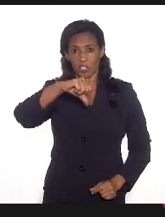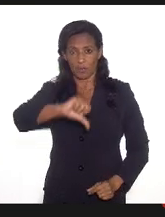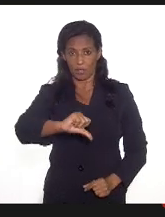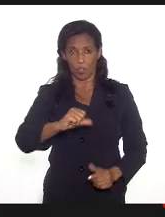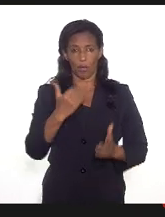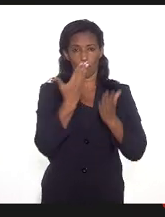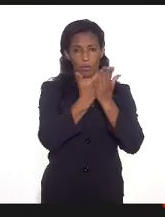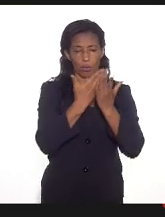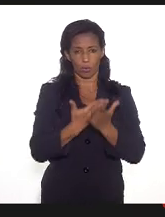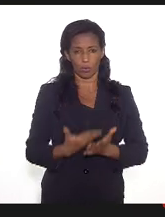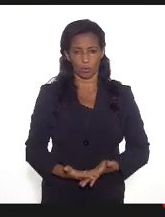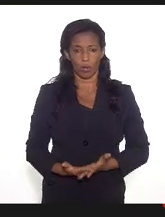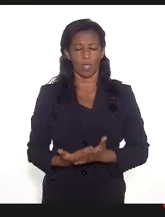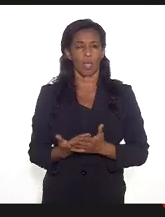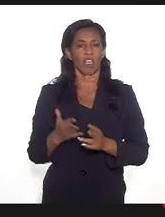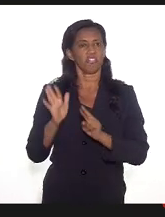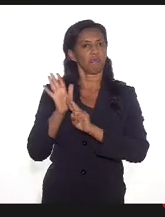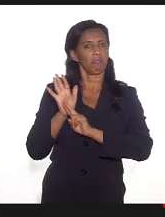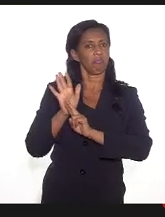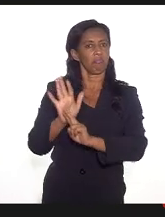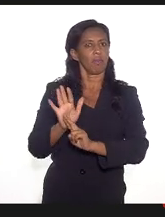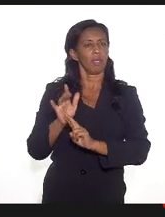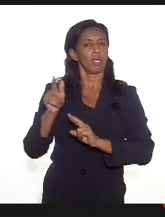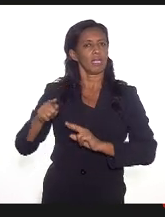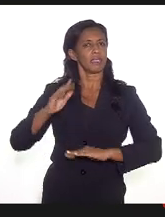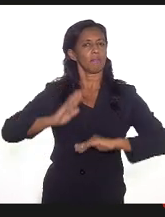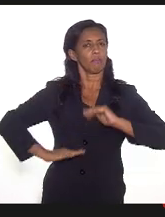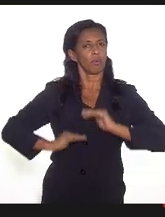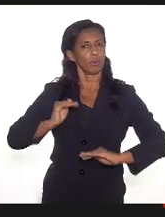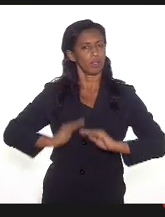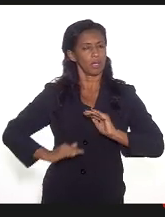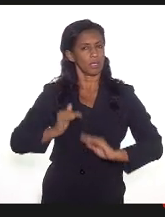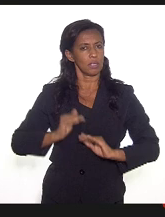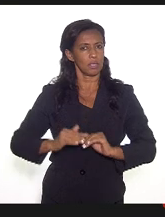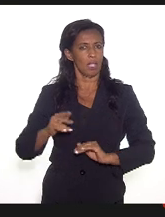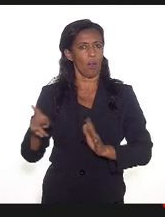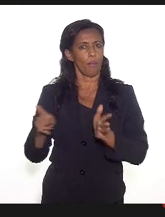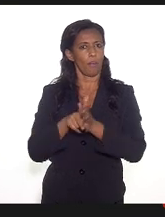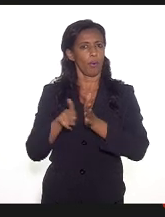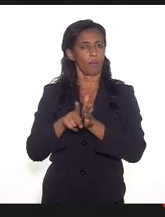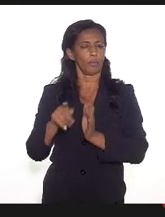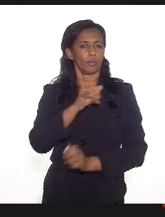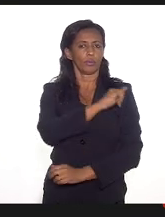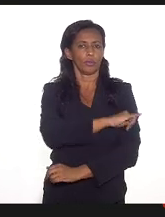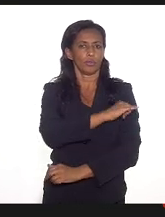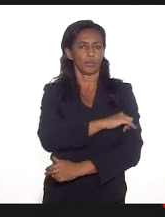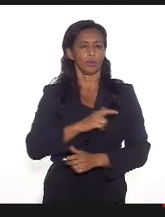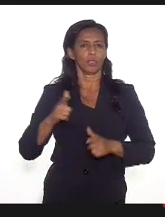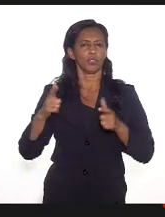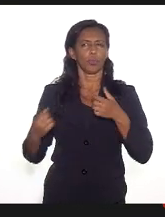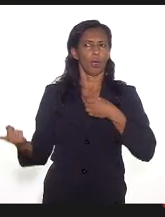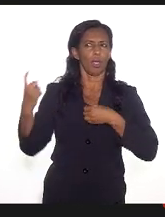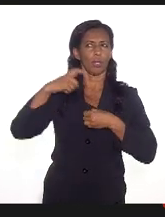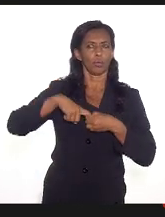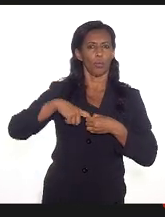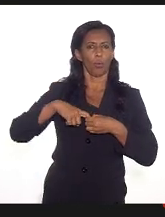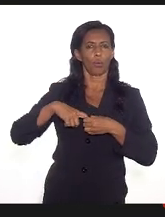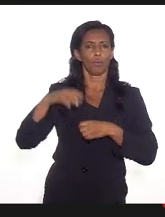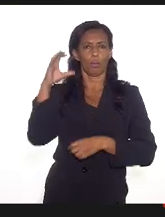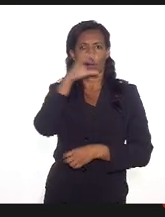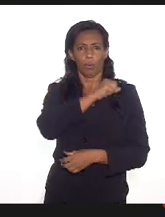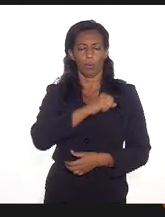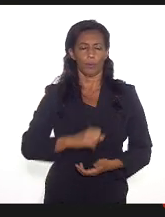estudos as que representariam esse maior potencial para o Rio de Janeiro de um retorno mais